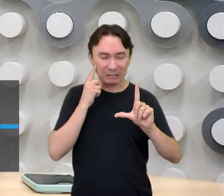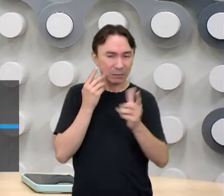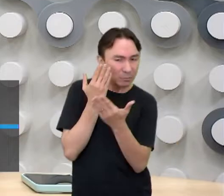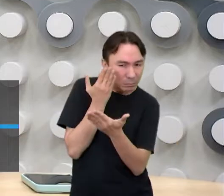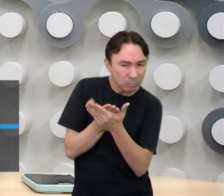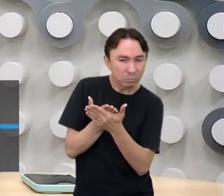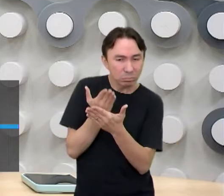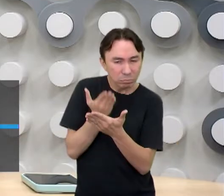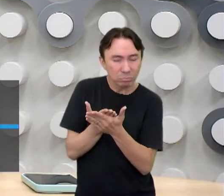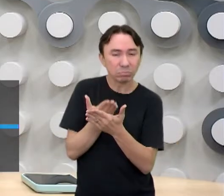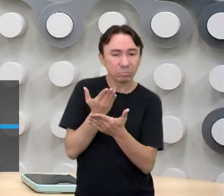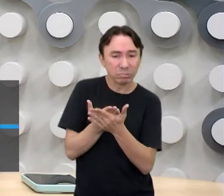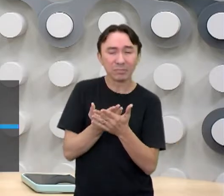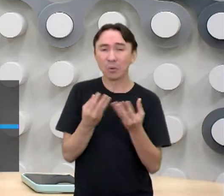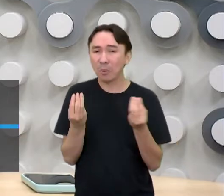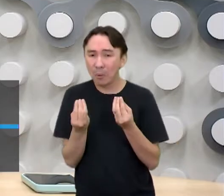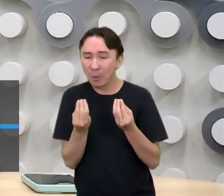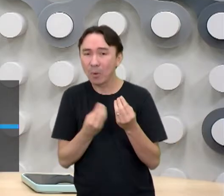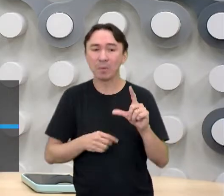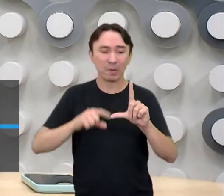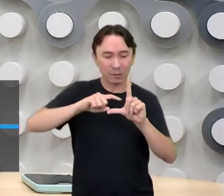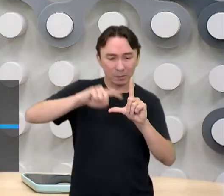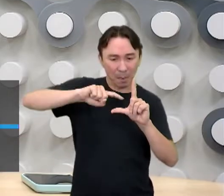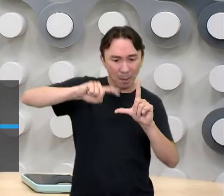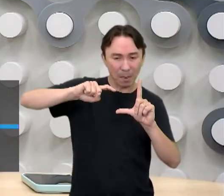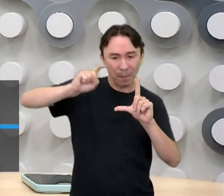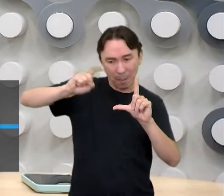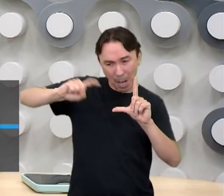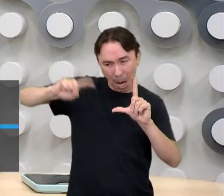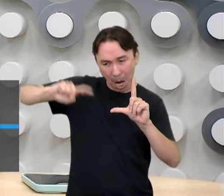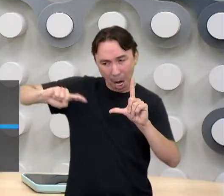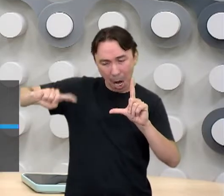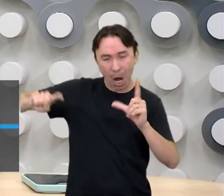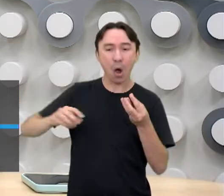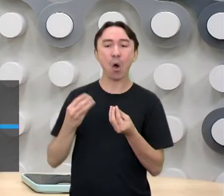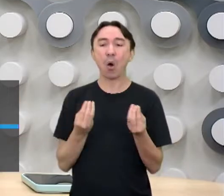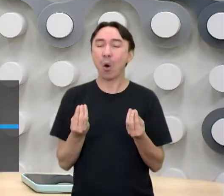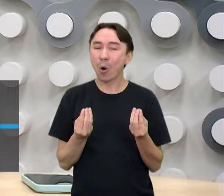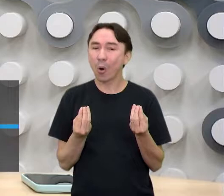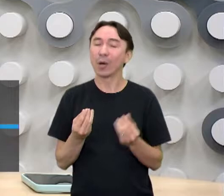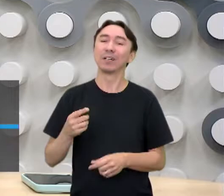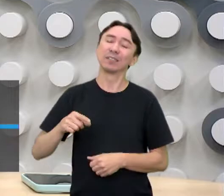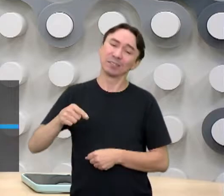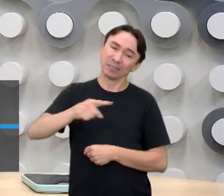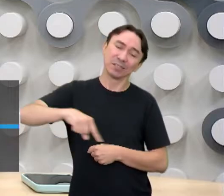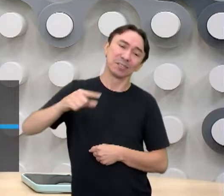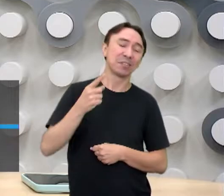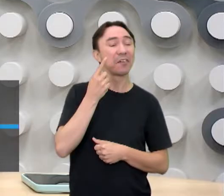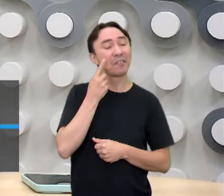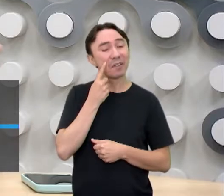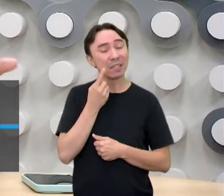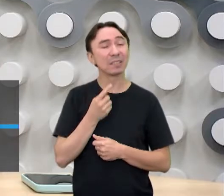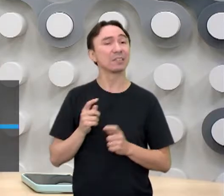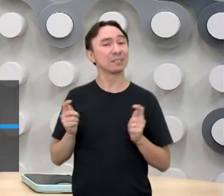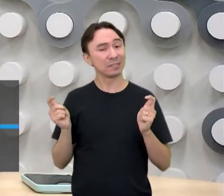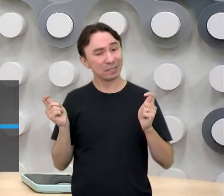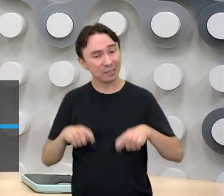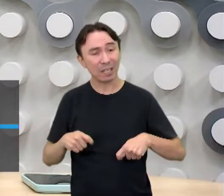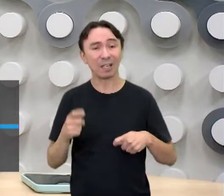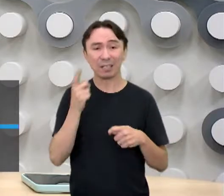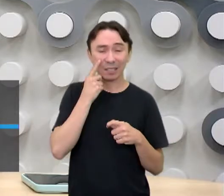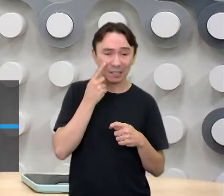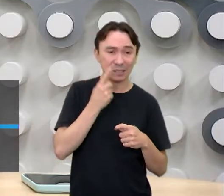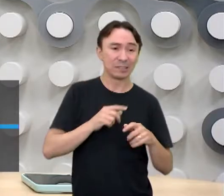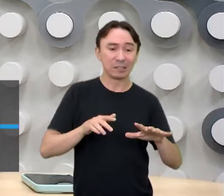magnéticas que acabam, né, colocando aí no sismógrafo, transpassando aí, né, o potencial dessas